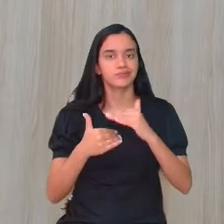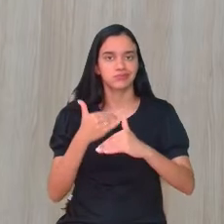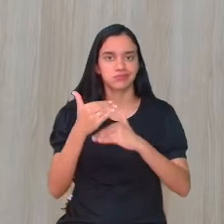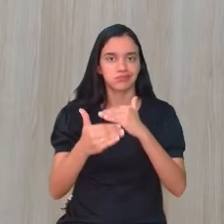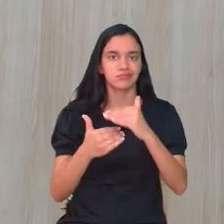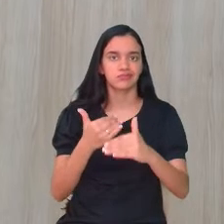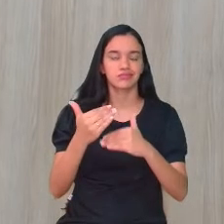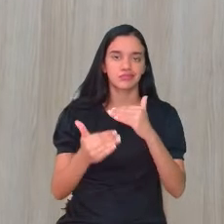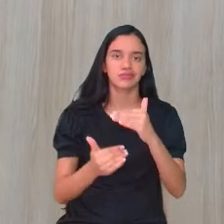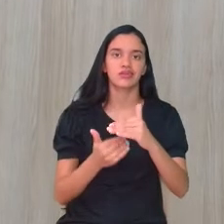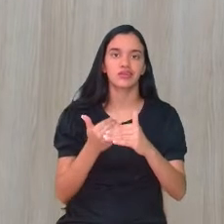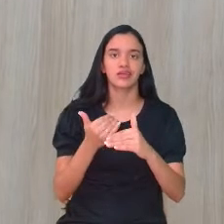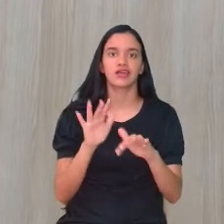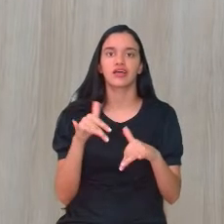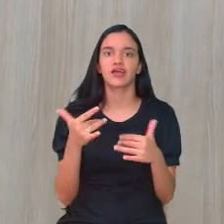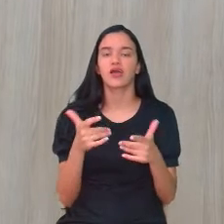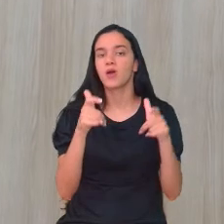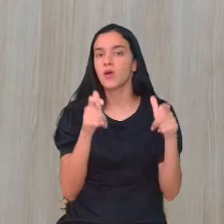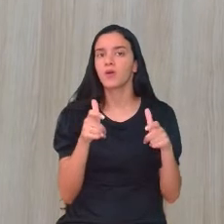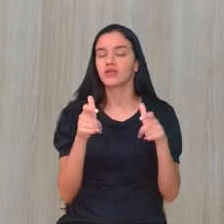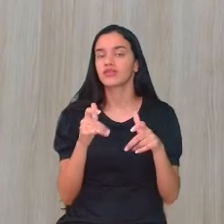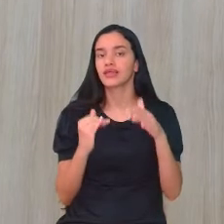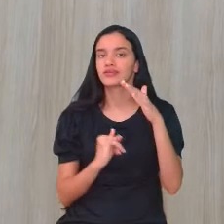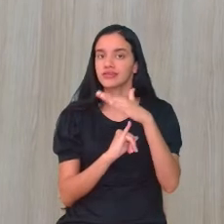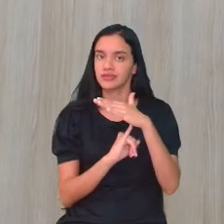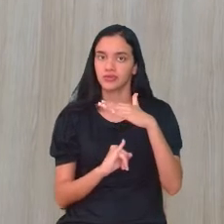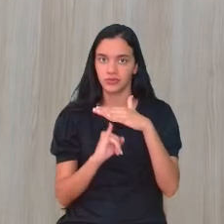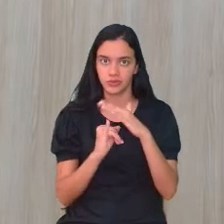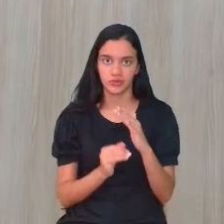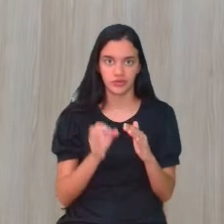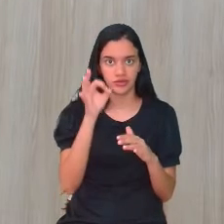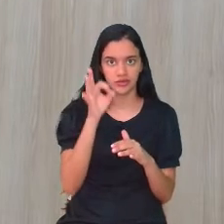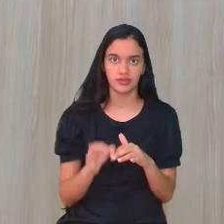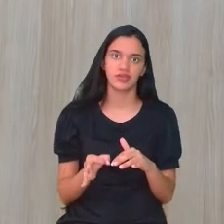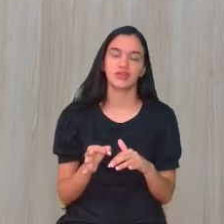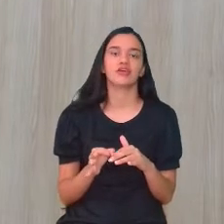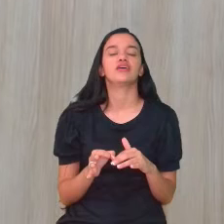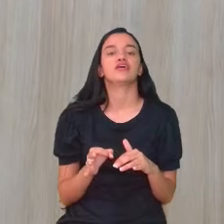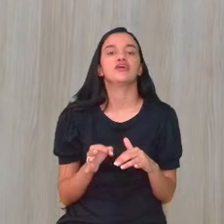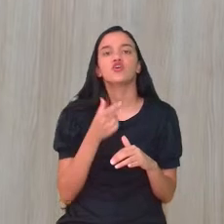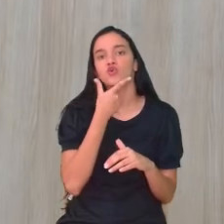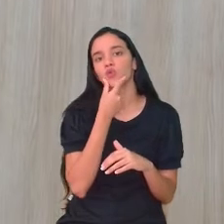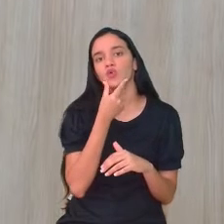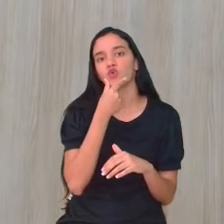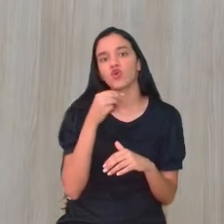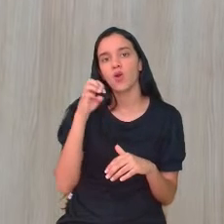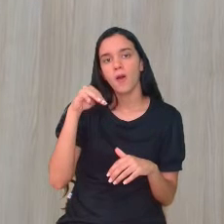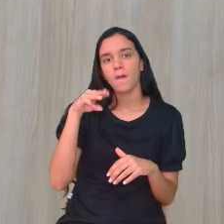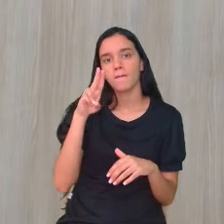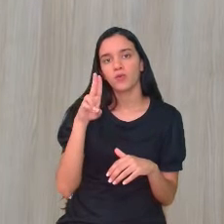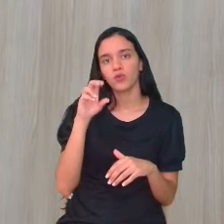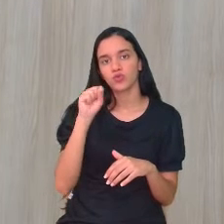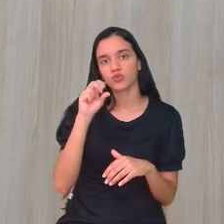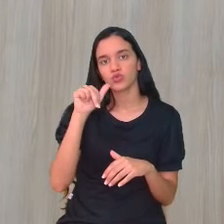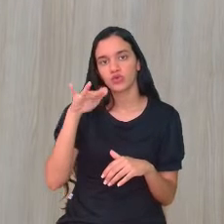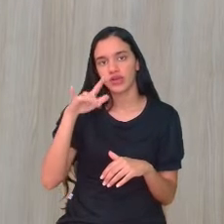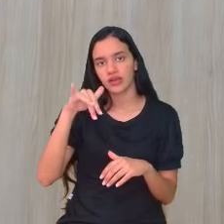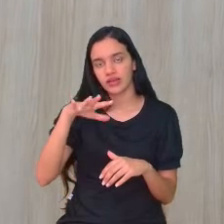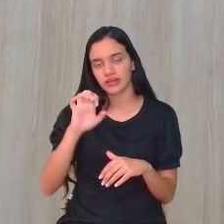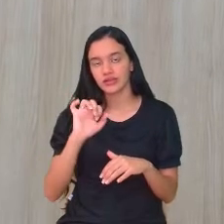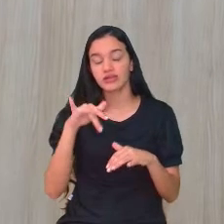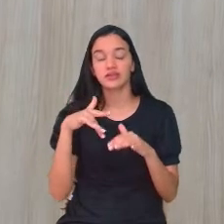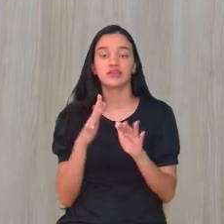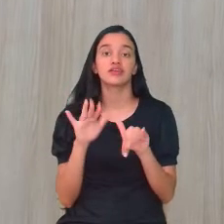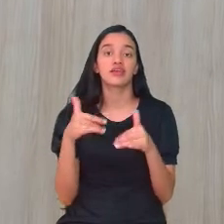autoritarismo, se infiltrando nas instituições, certo? O Mussolini, ele entrou em um partido socialista, concorreu